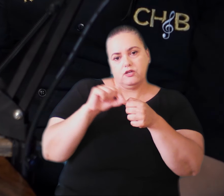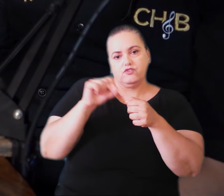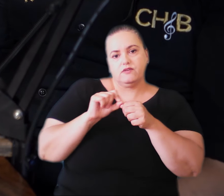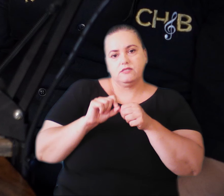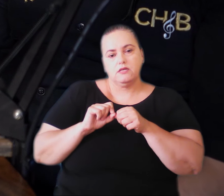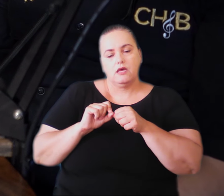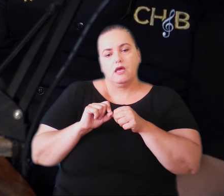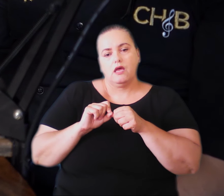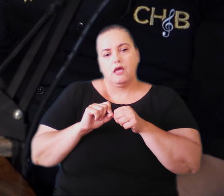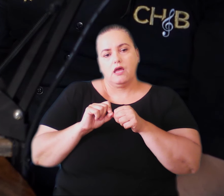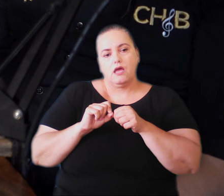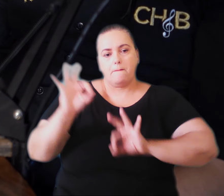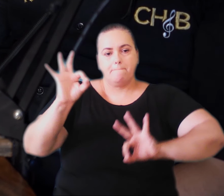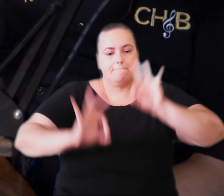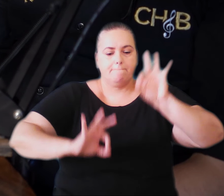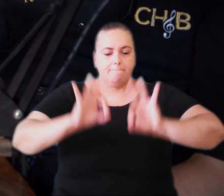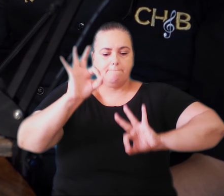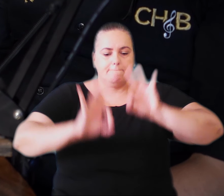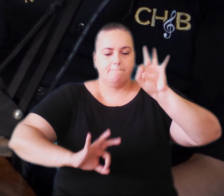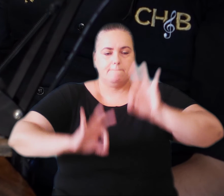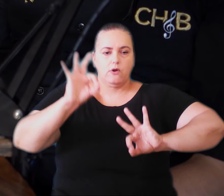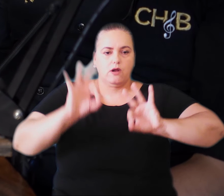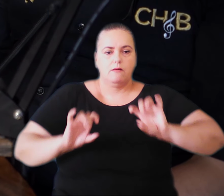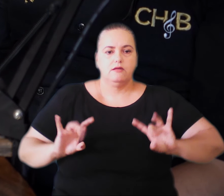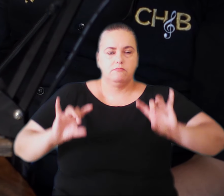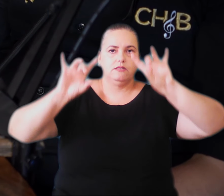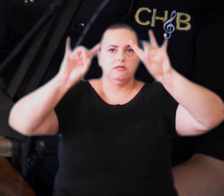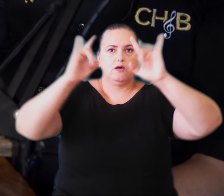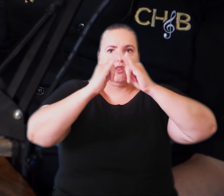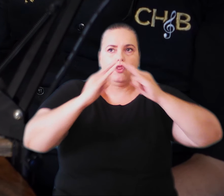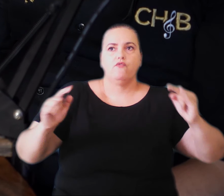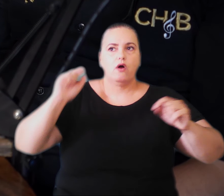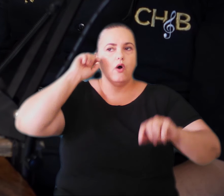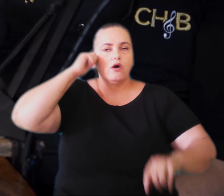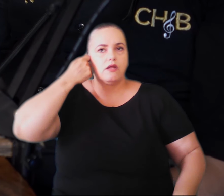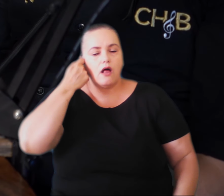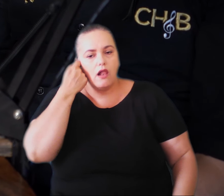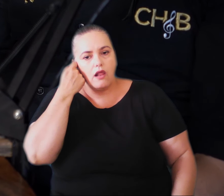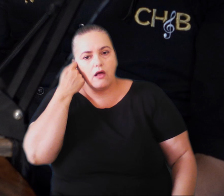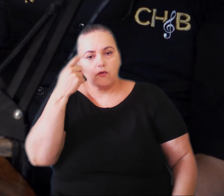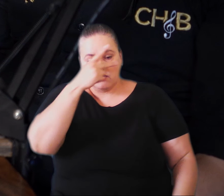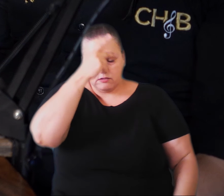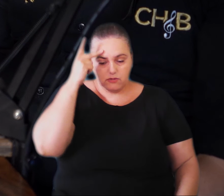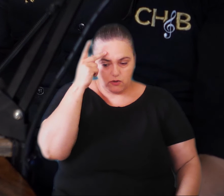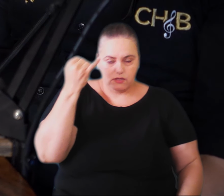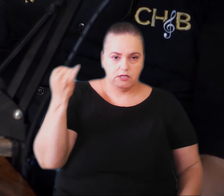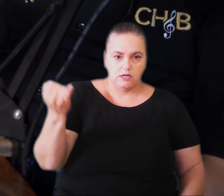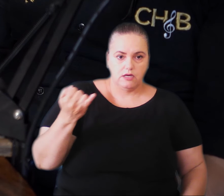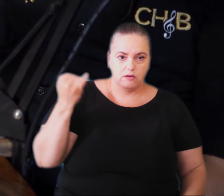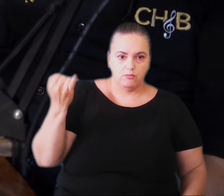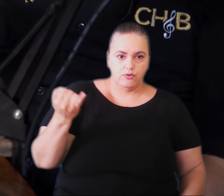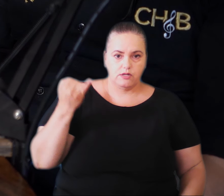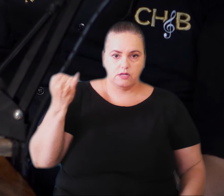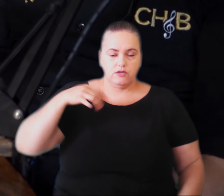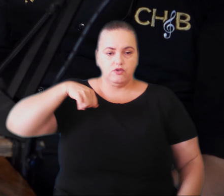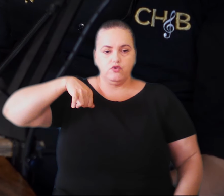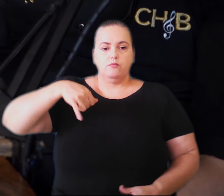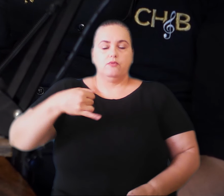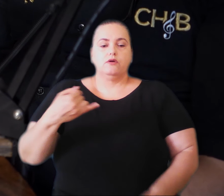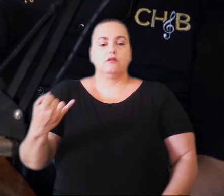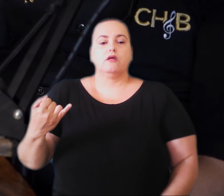especial. Nós queríamos fazer um especial no Galpão Crioulo, com as pessoas importantes que estão por trás do Galpão